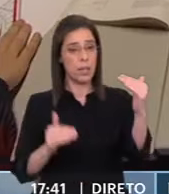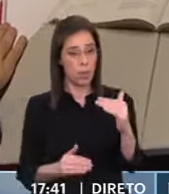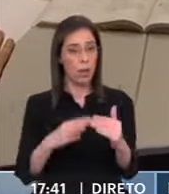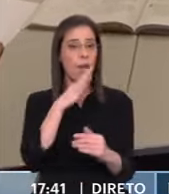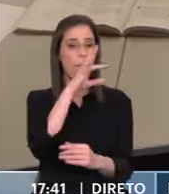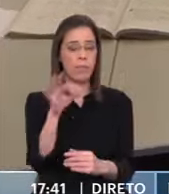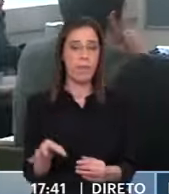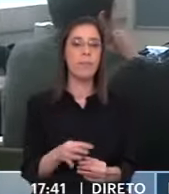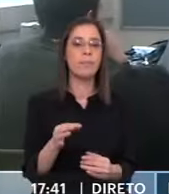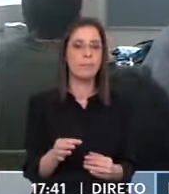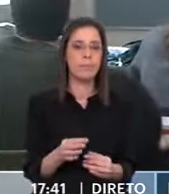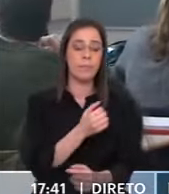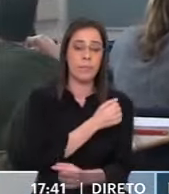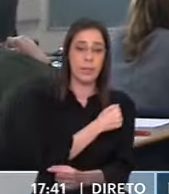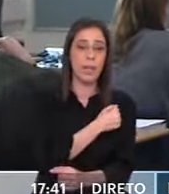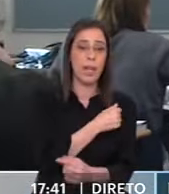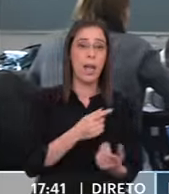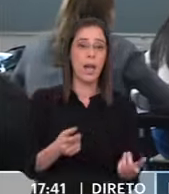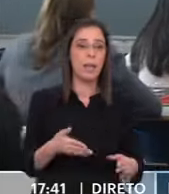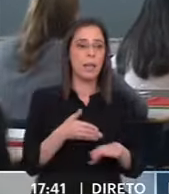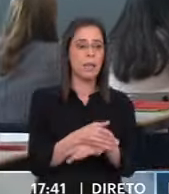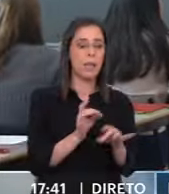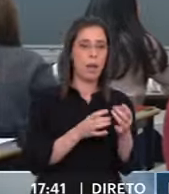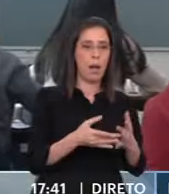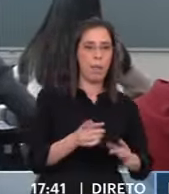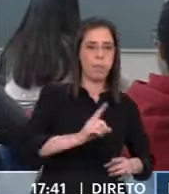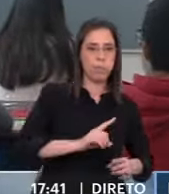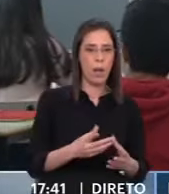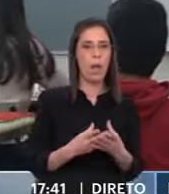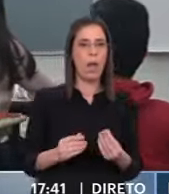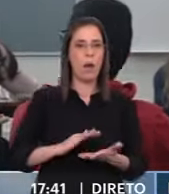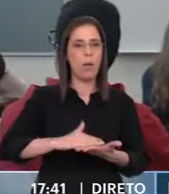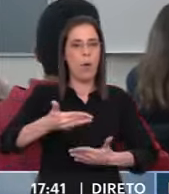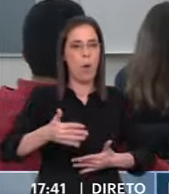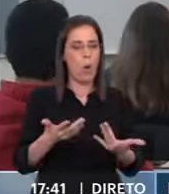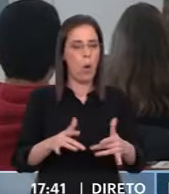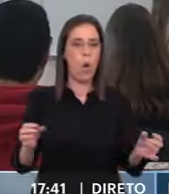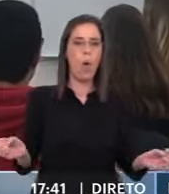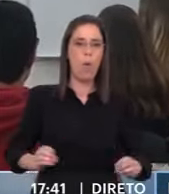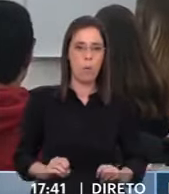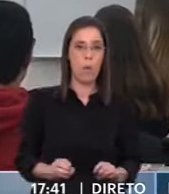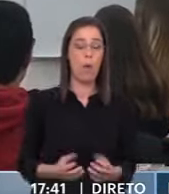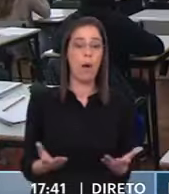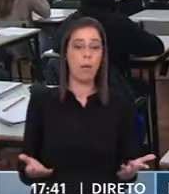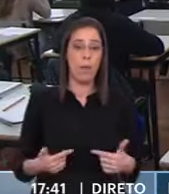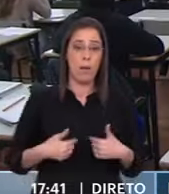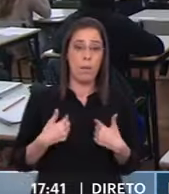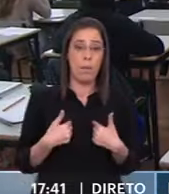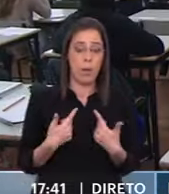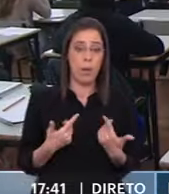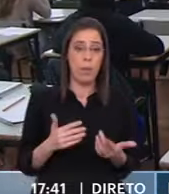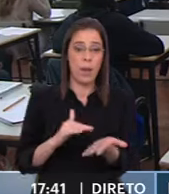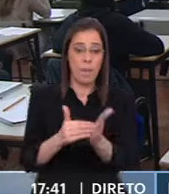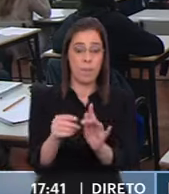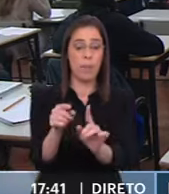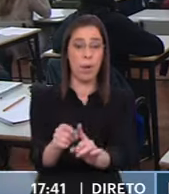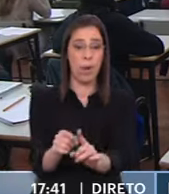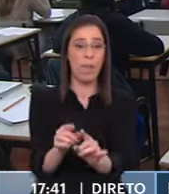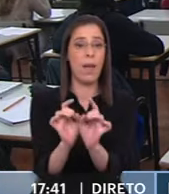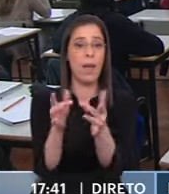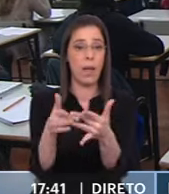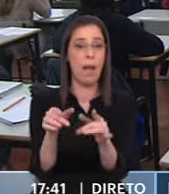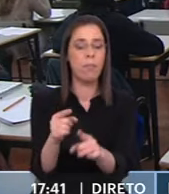famílias para, em sua casa, terem acesso à net, terem equipamentos, e, portanto, a própria realização da prova em meio